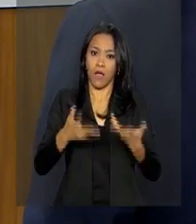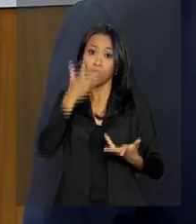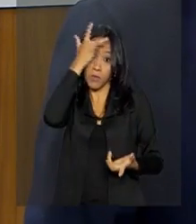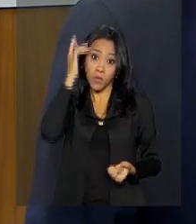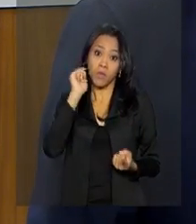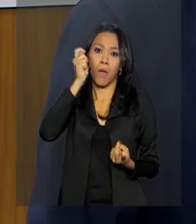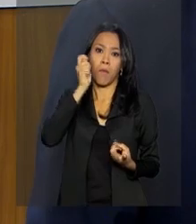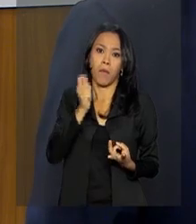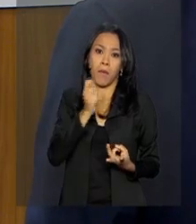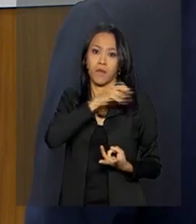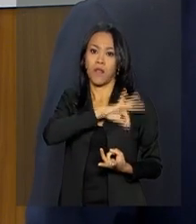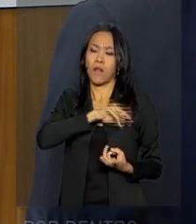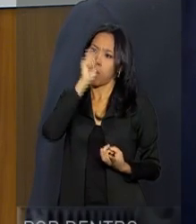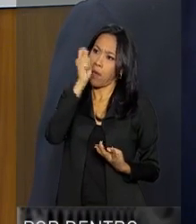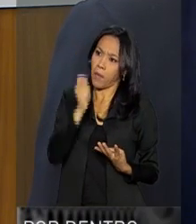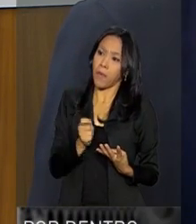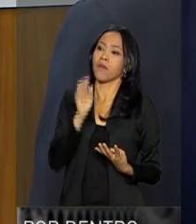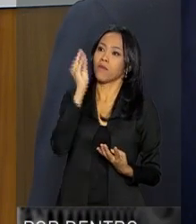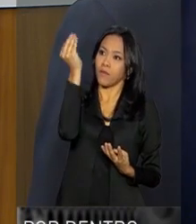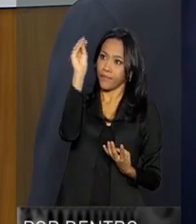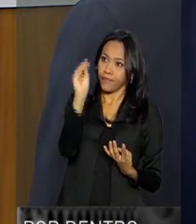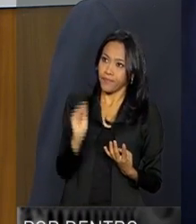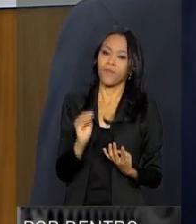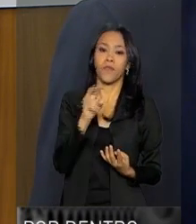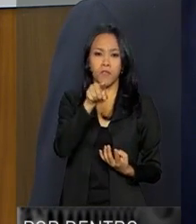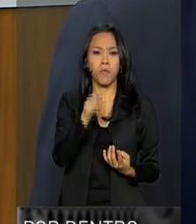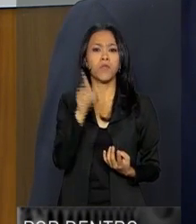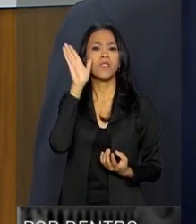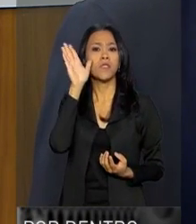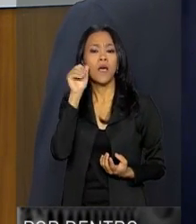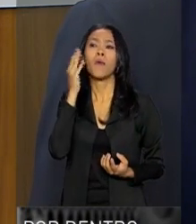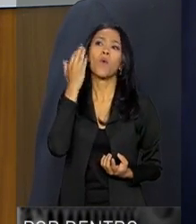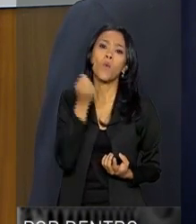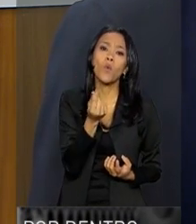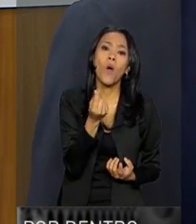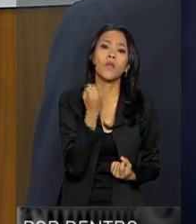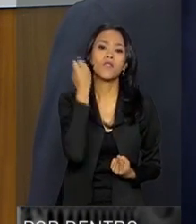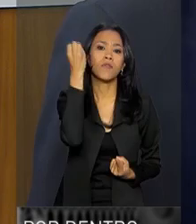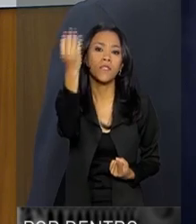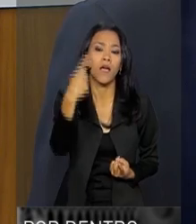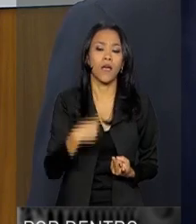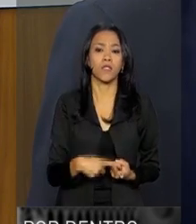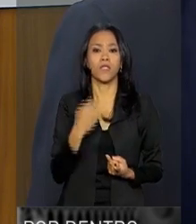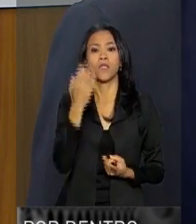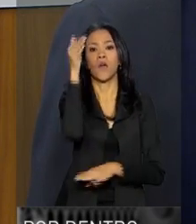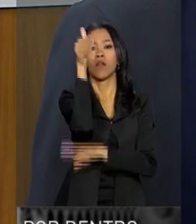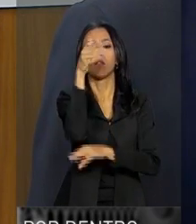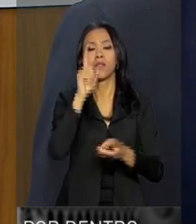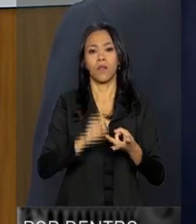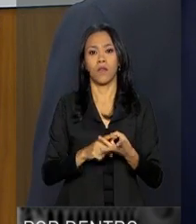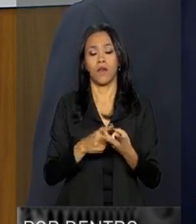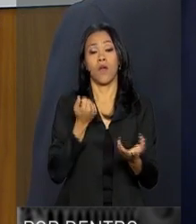transparência completa nas despesas do governo federal você pode ver o quanto se gasta de passagem diária quando se gasta de compra de